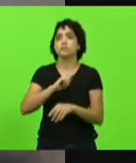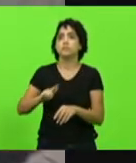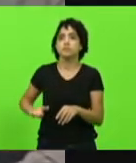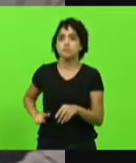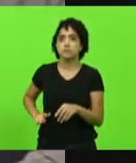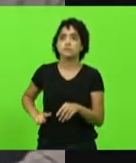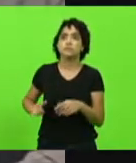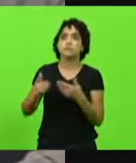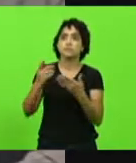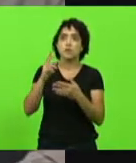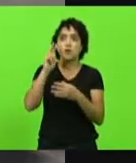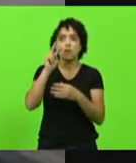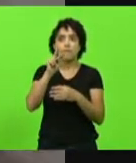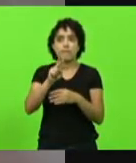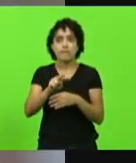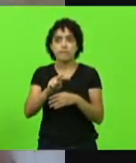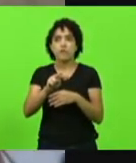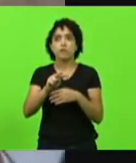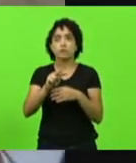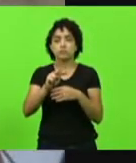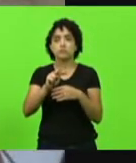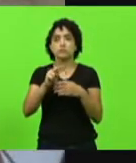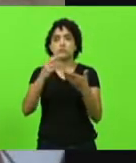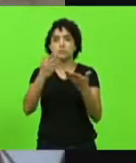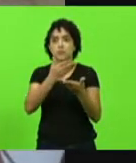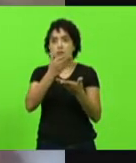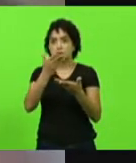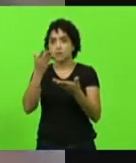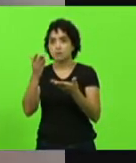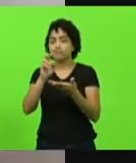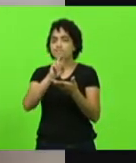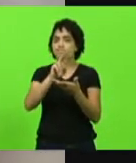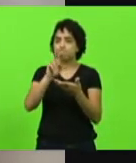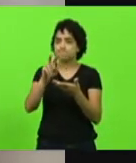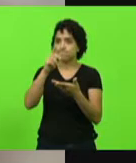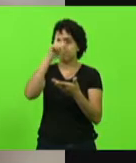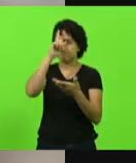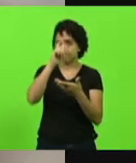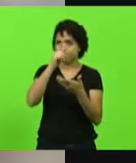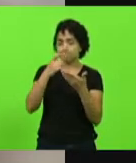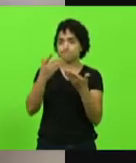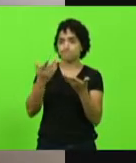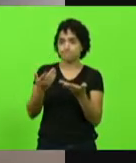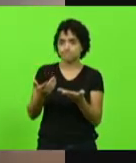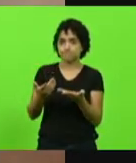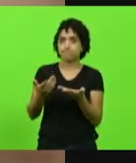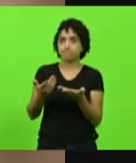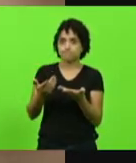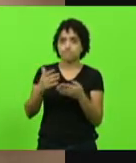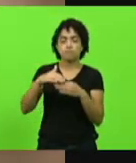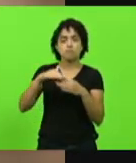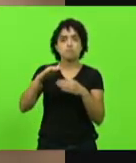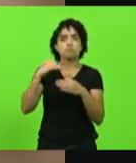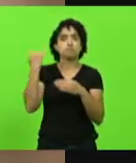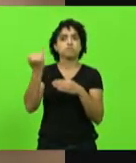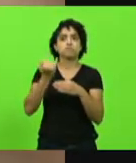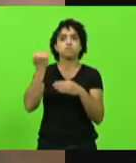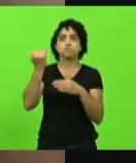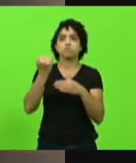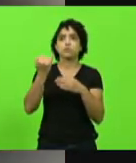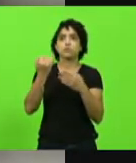estar olhando para os nossos hospitais da nossa região, um hospital que ele é muito, mas muito